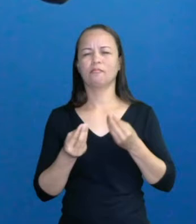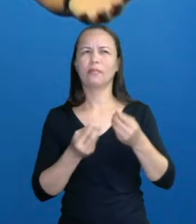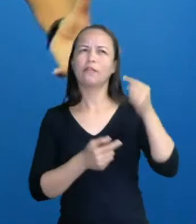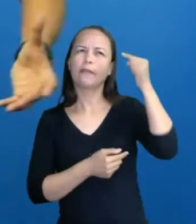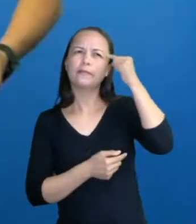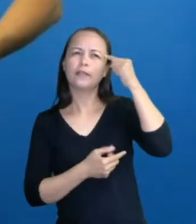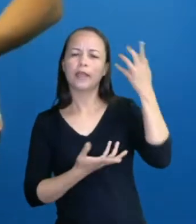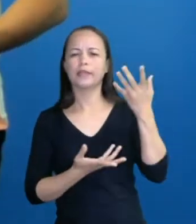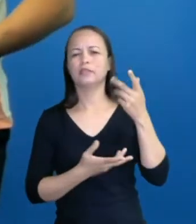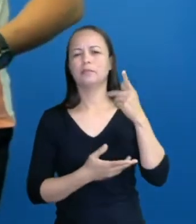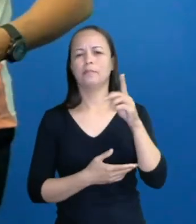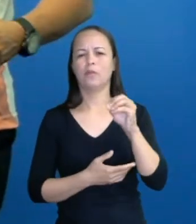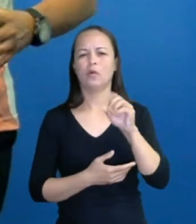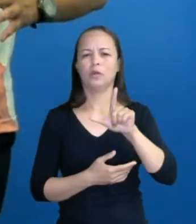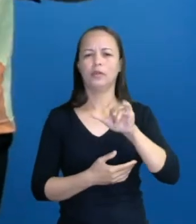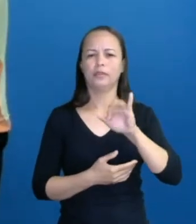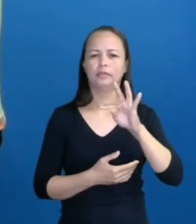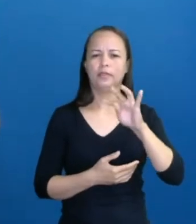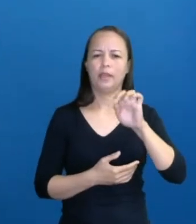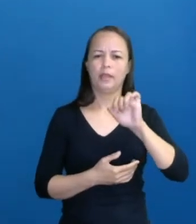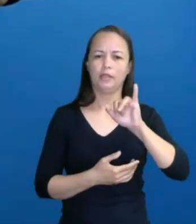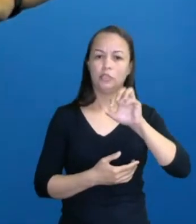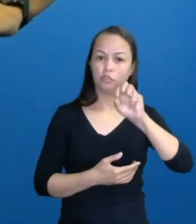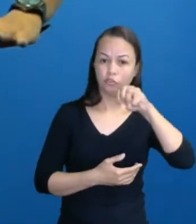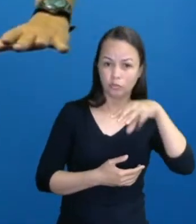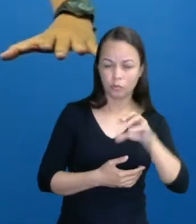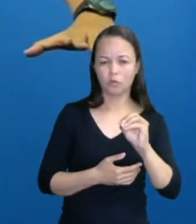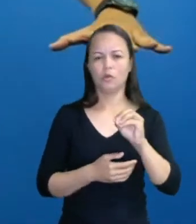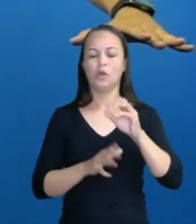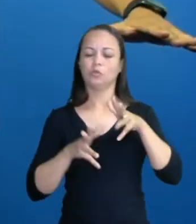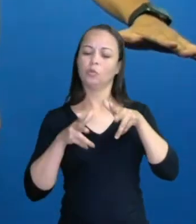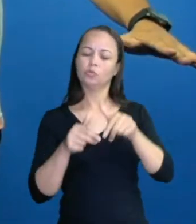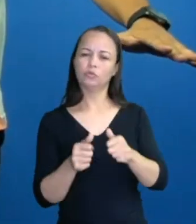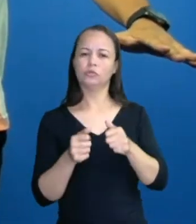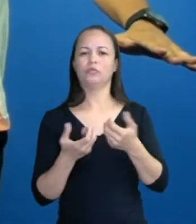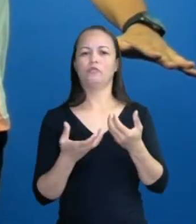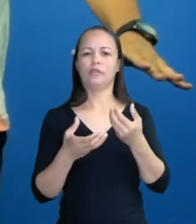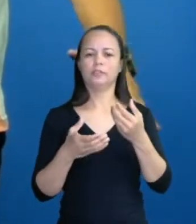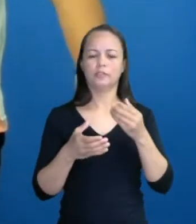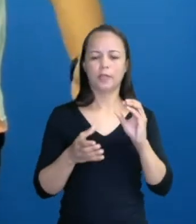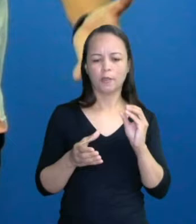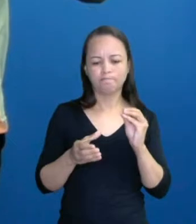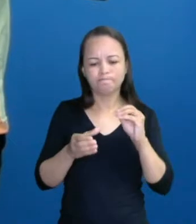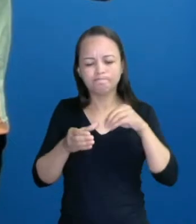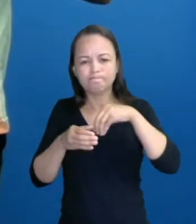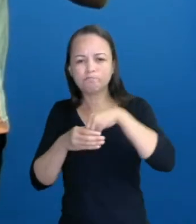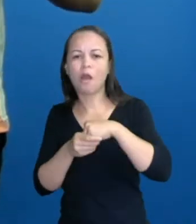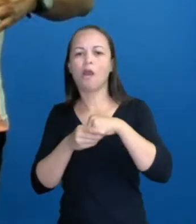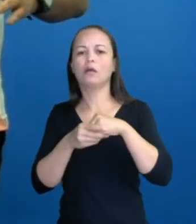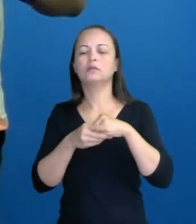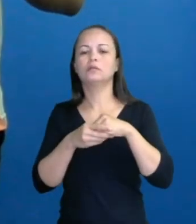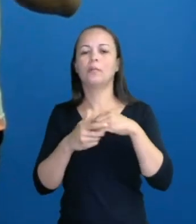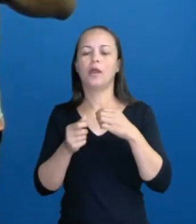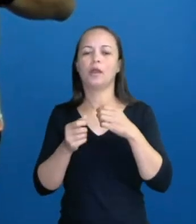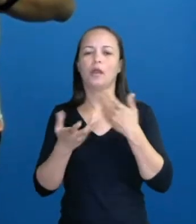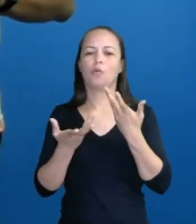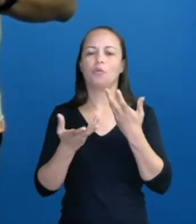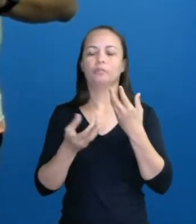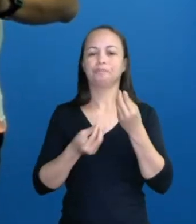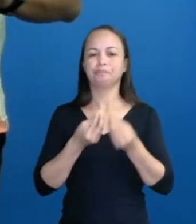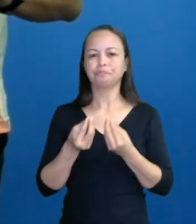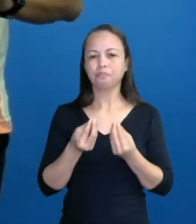de politeísmo, tudo isso vai ser abafado para um período